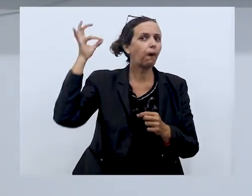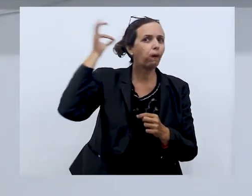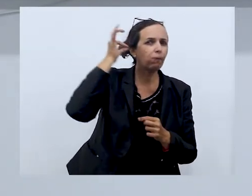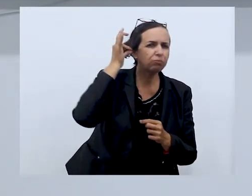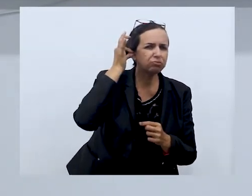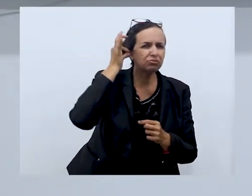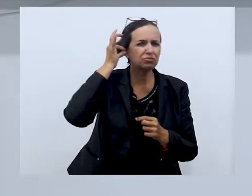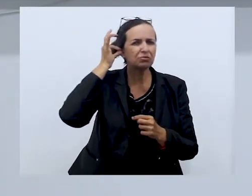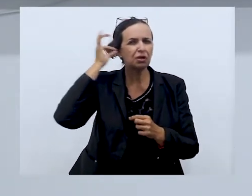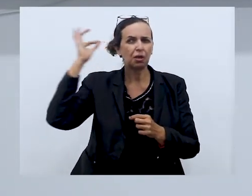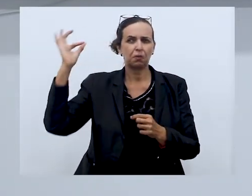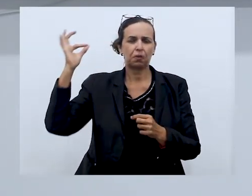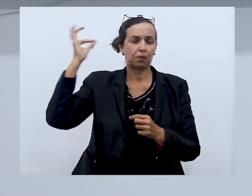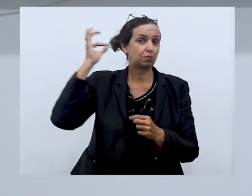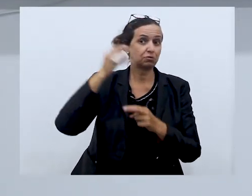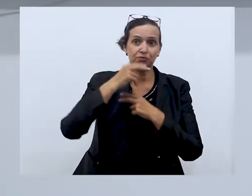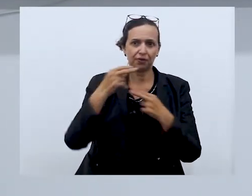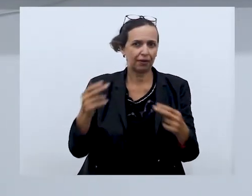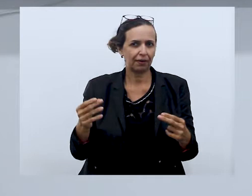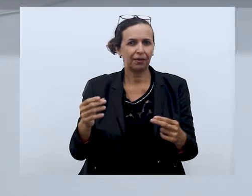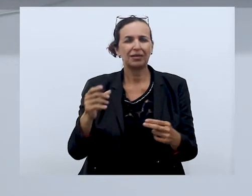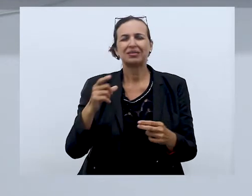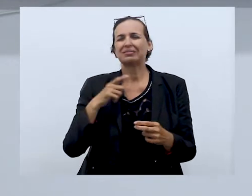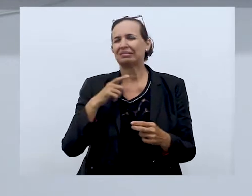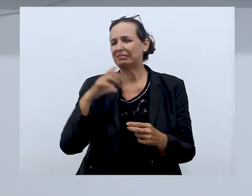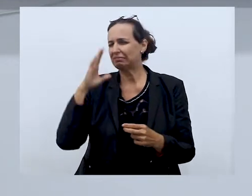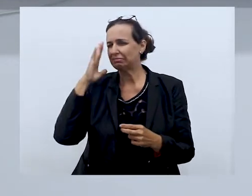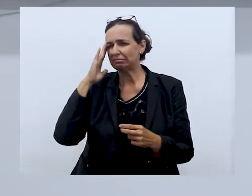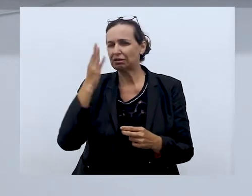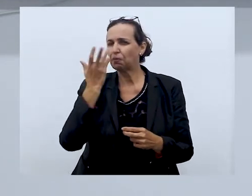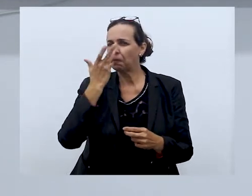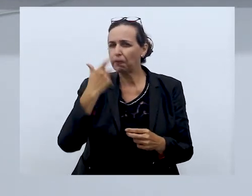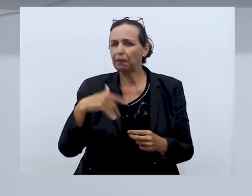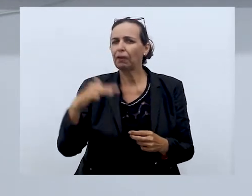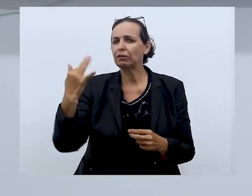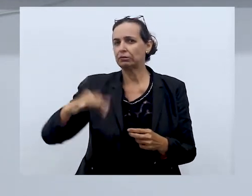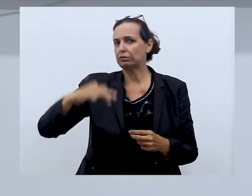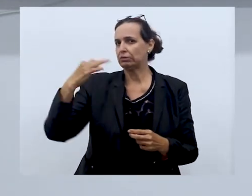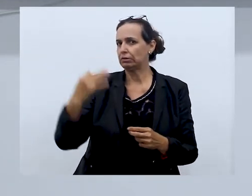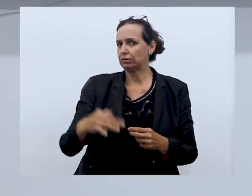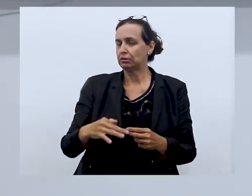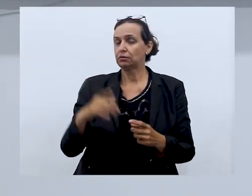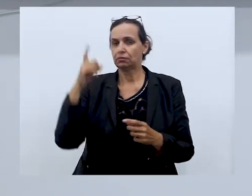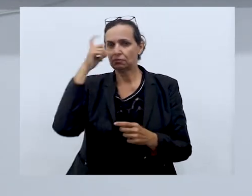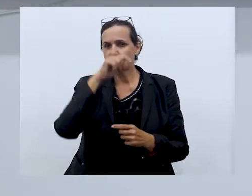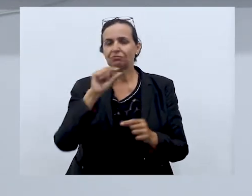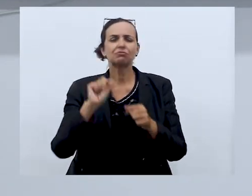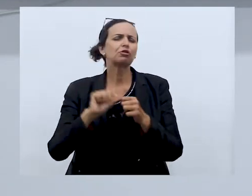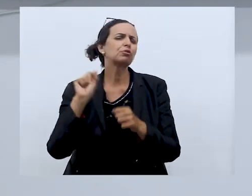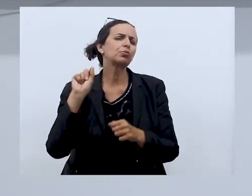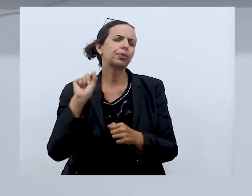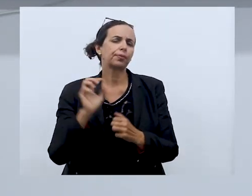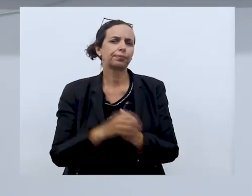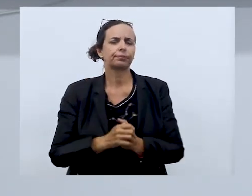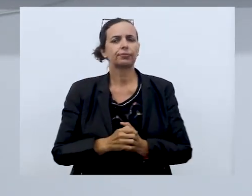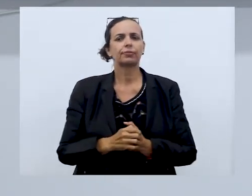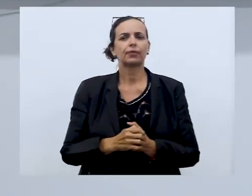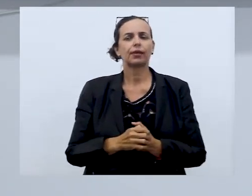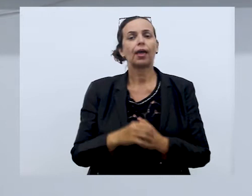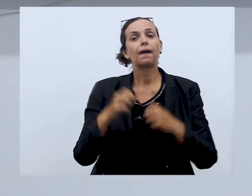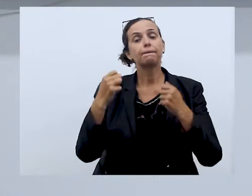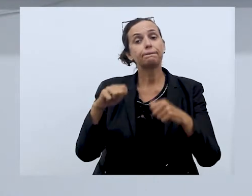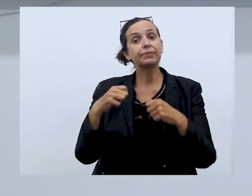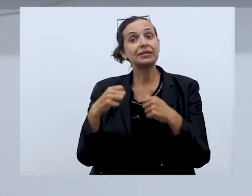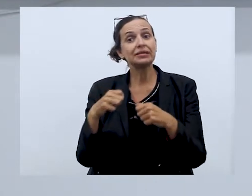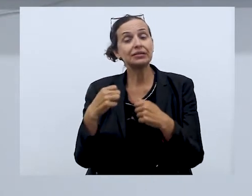ser desde bolinha e caroços até insetos, como moscas e mosquitos, que acometem principalmente crianças. Neste